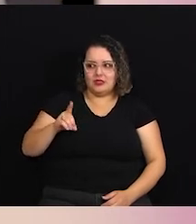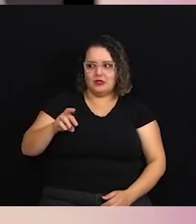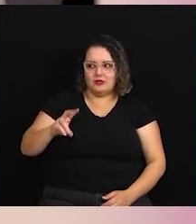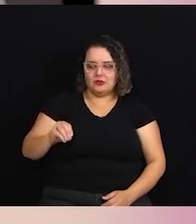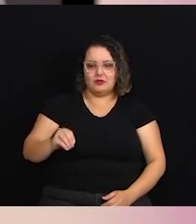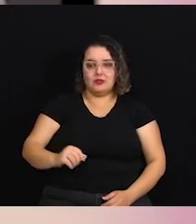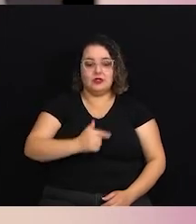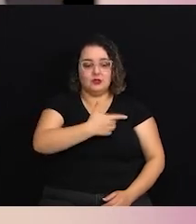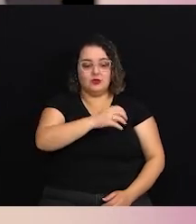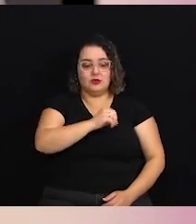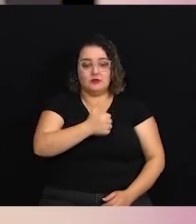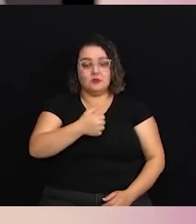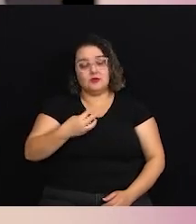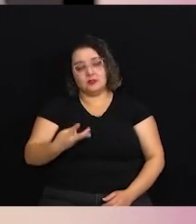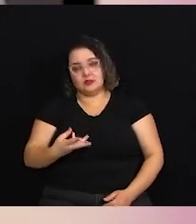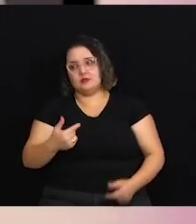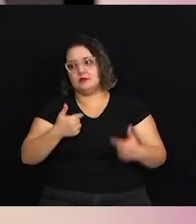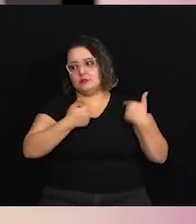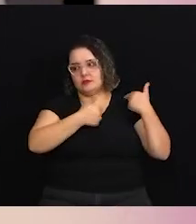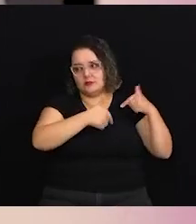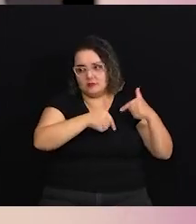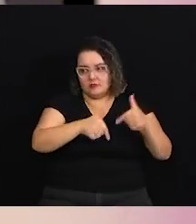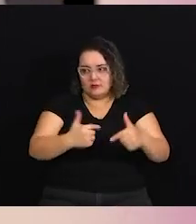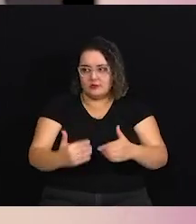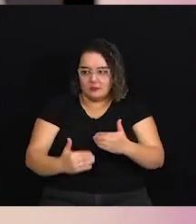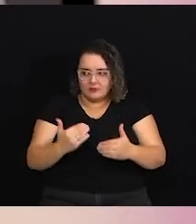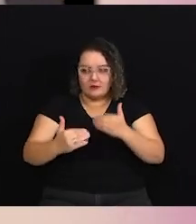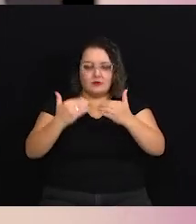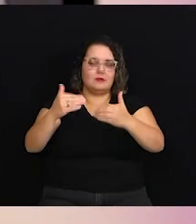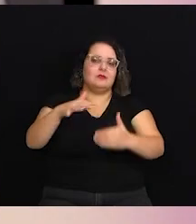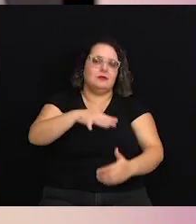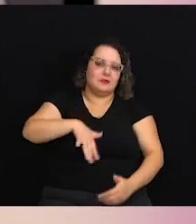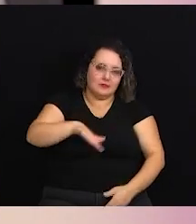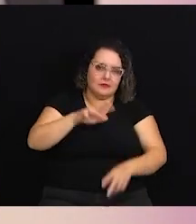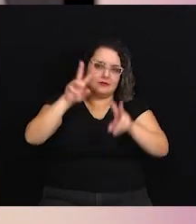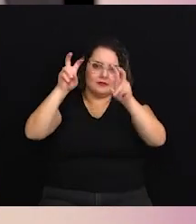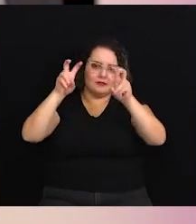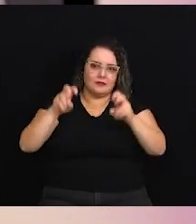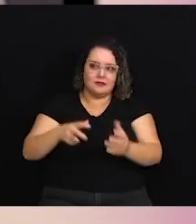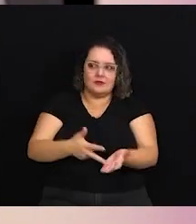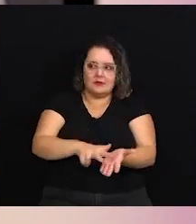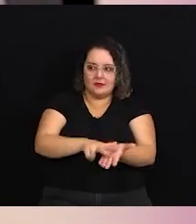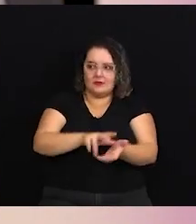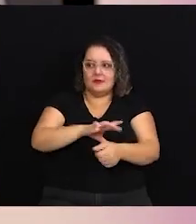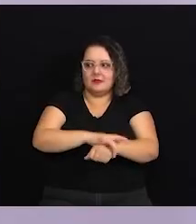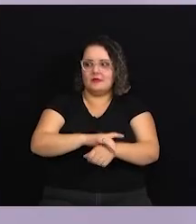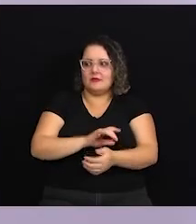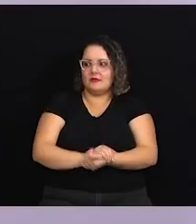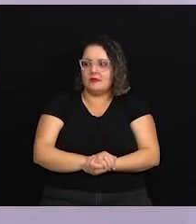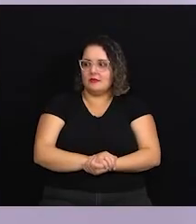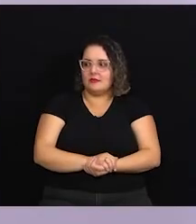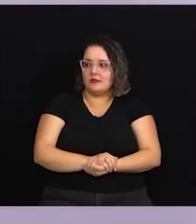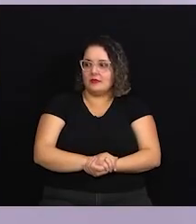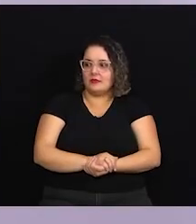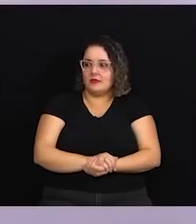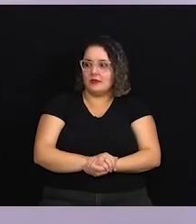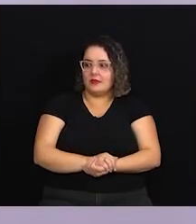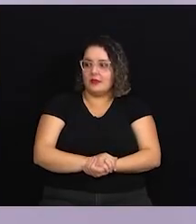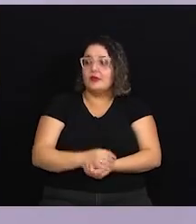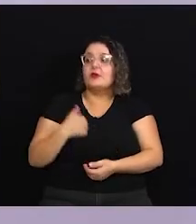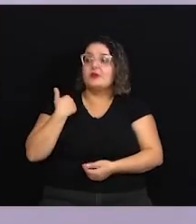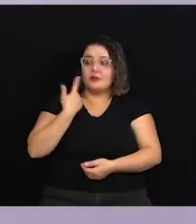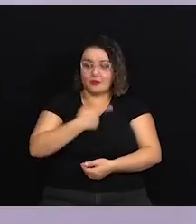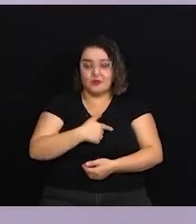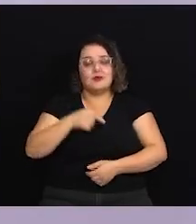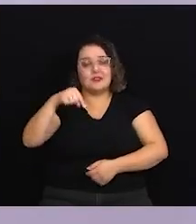2013 então pelos trabalhos que eu venho desenvolvendo nessa temática da refletia você pode contar que